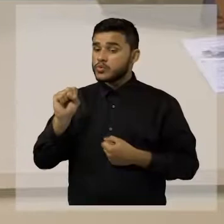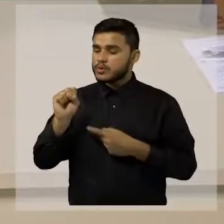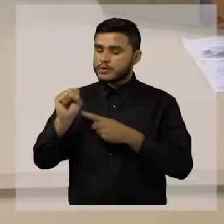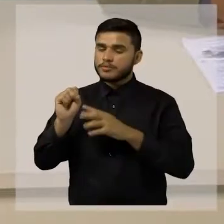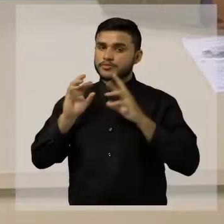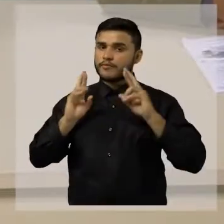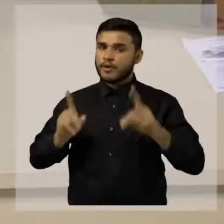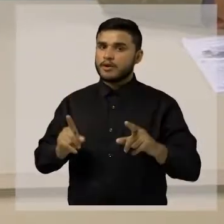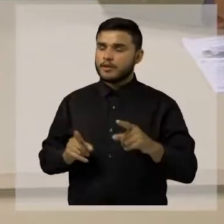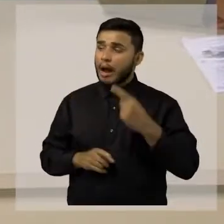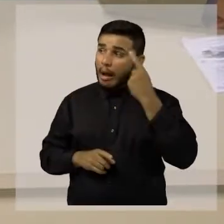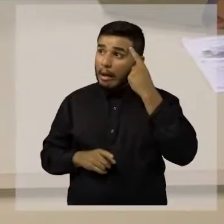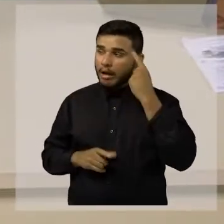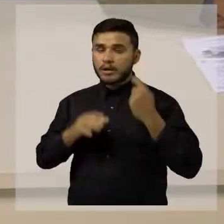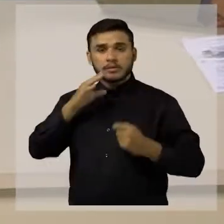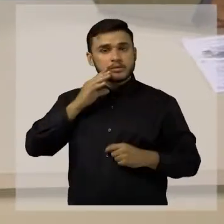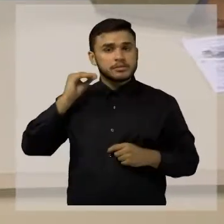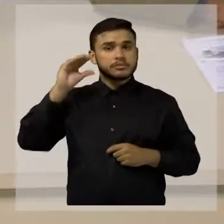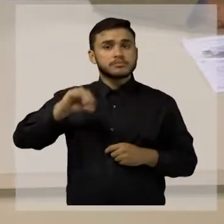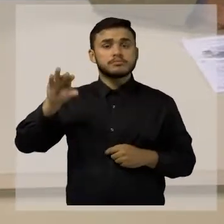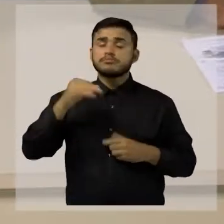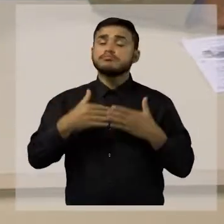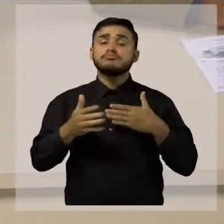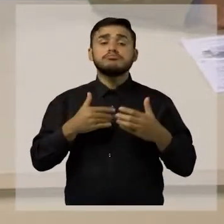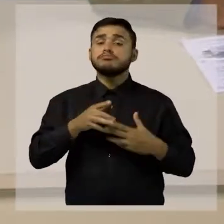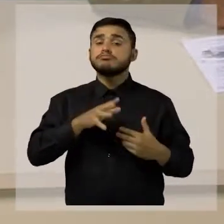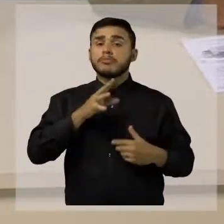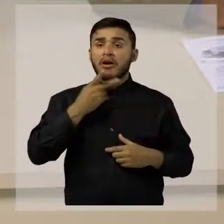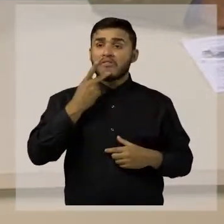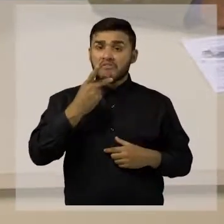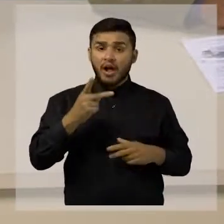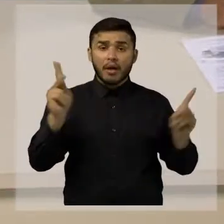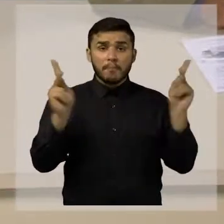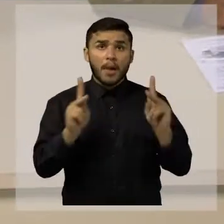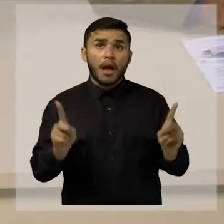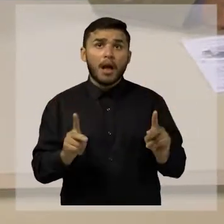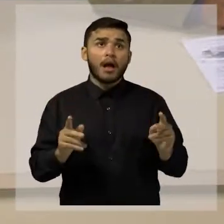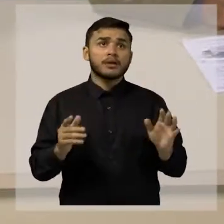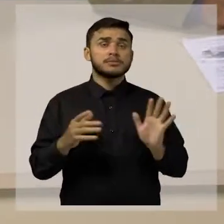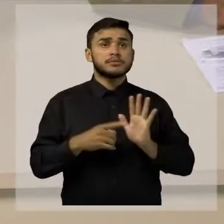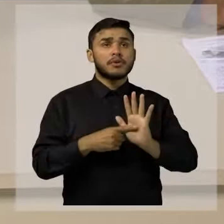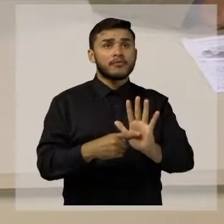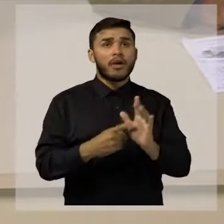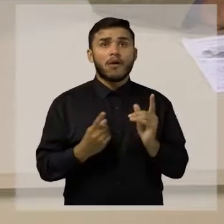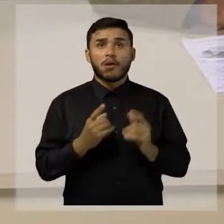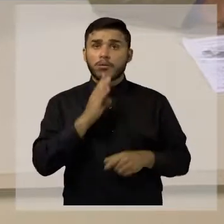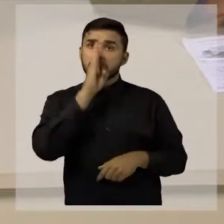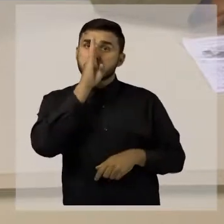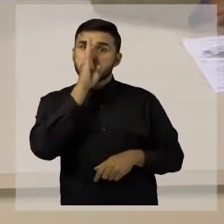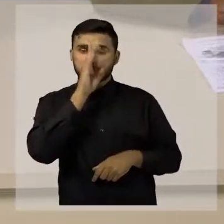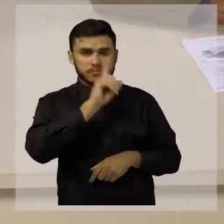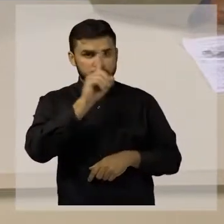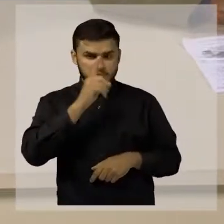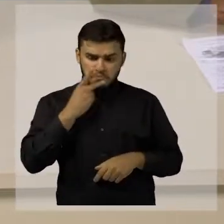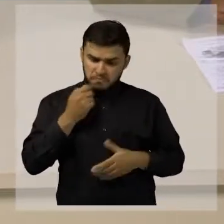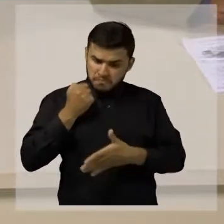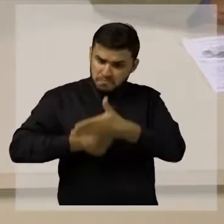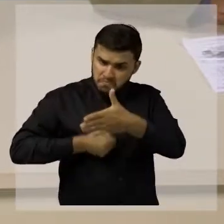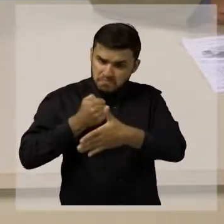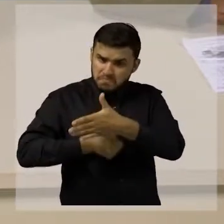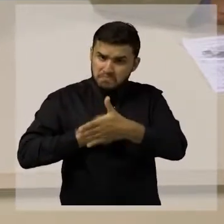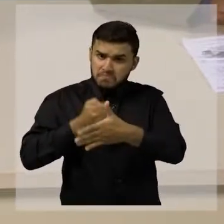não está mais preocupado em aparentar ser o Ciro da paz e amor, não. Ele está querendo mesmo ser um Ciro mais